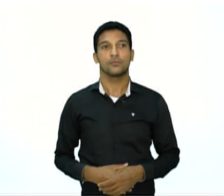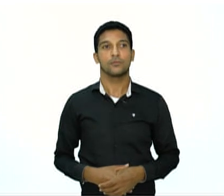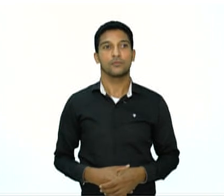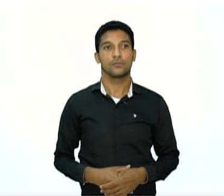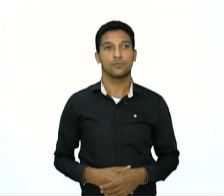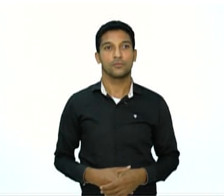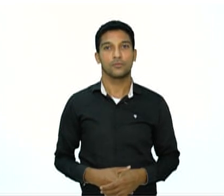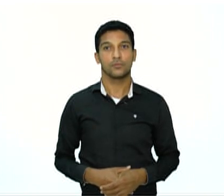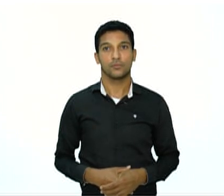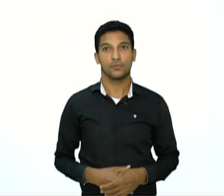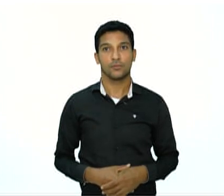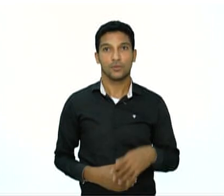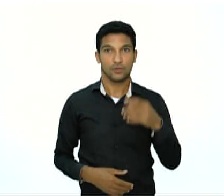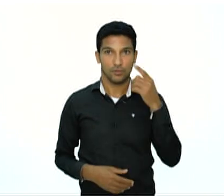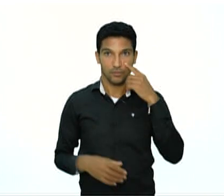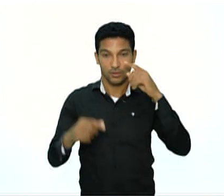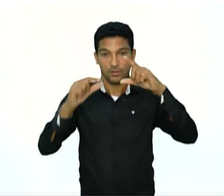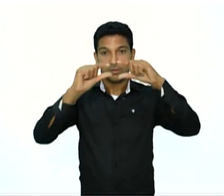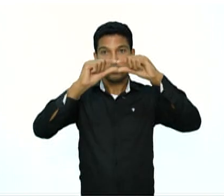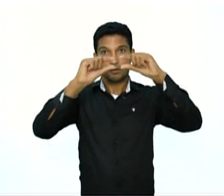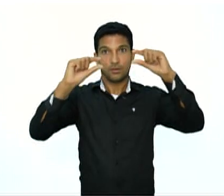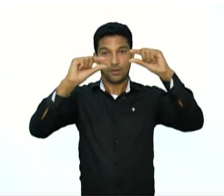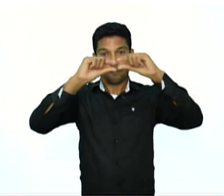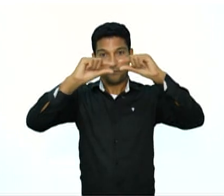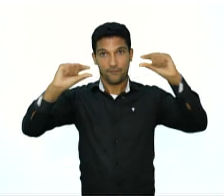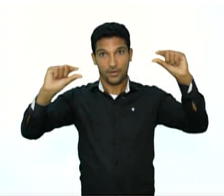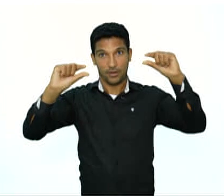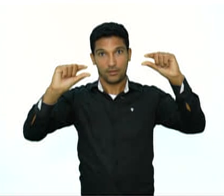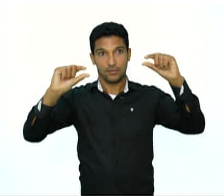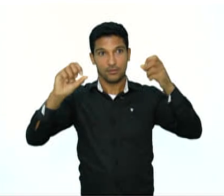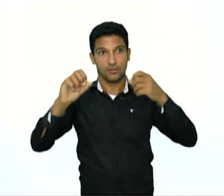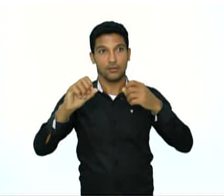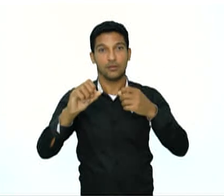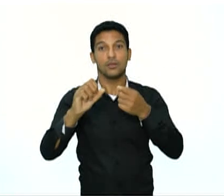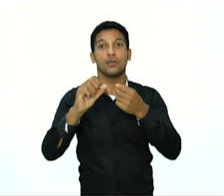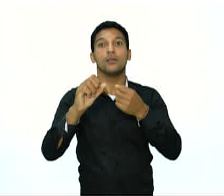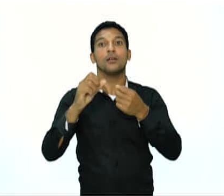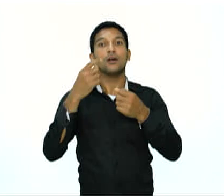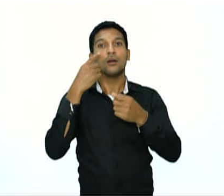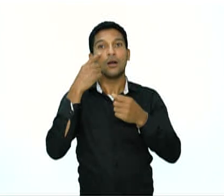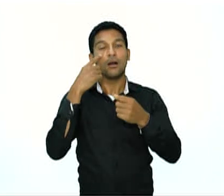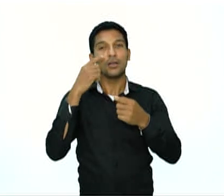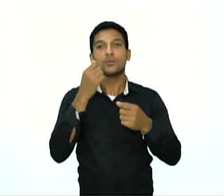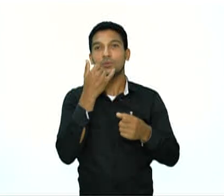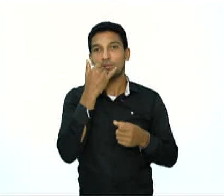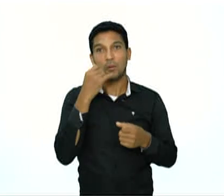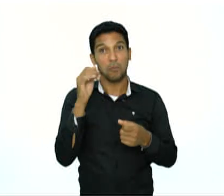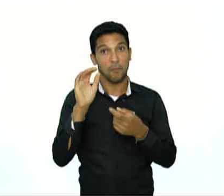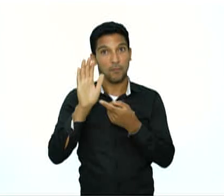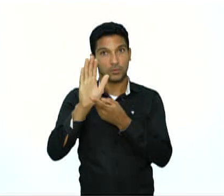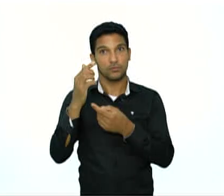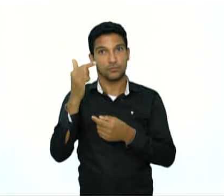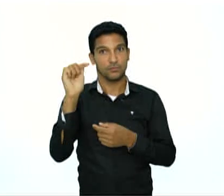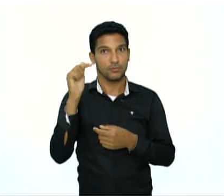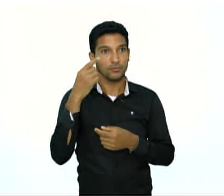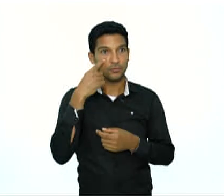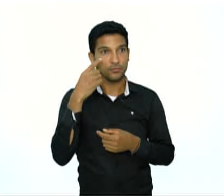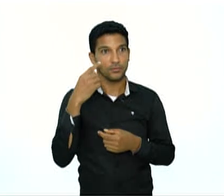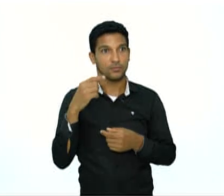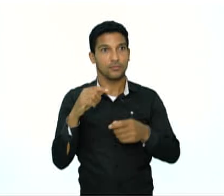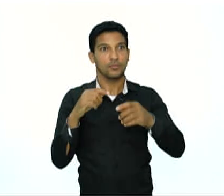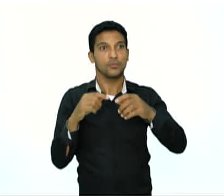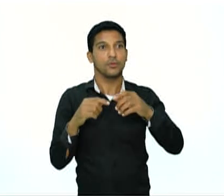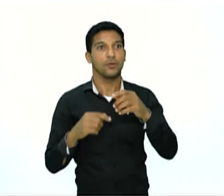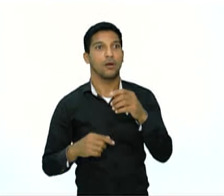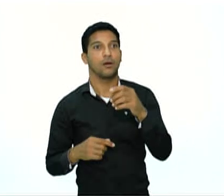A oração substantiva subjetiva exerce função... Não, desculpa, era essa aqui que eu queria mostrar. Você abre o seu celular e